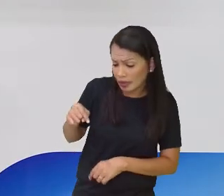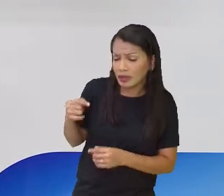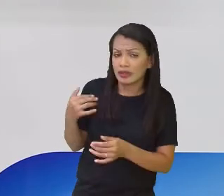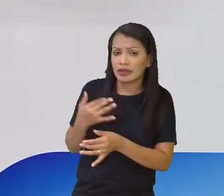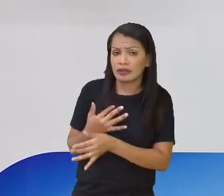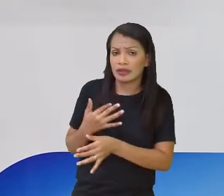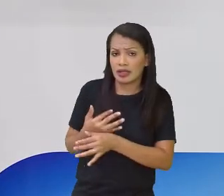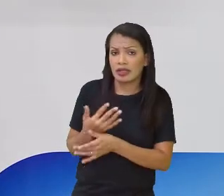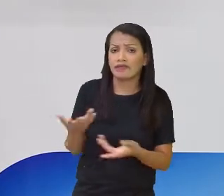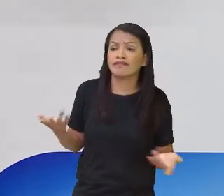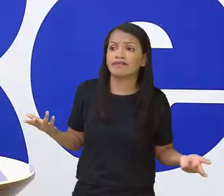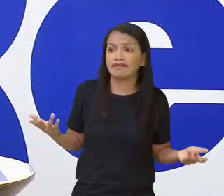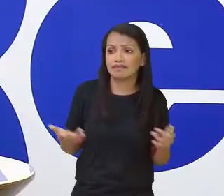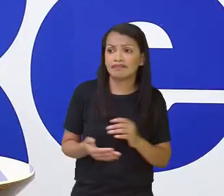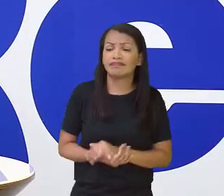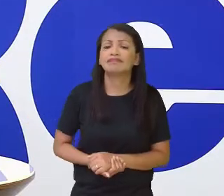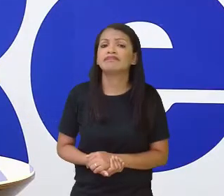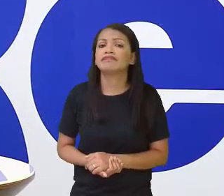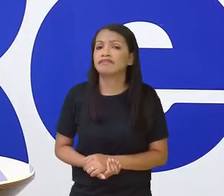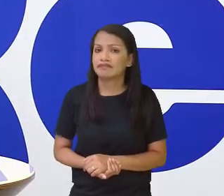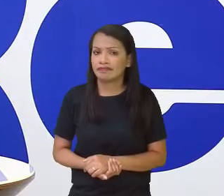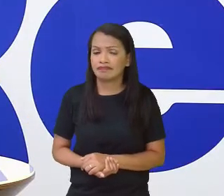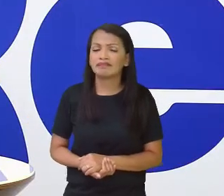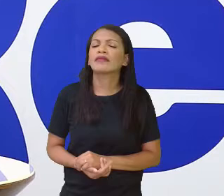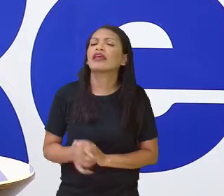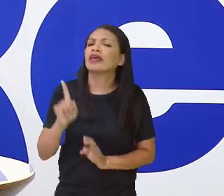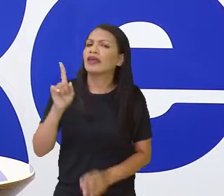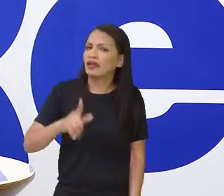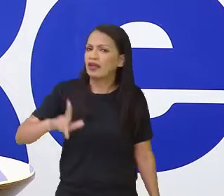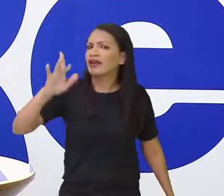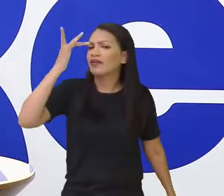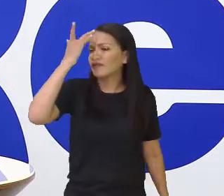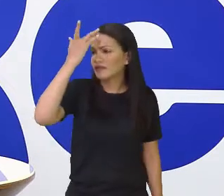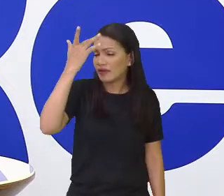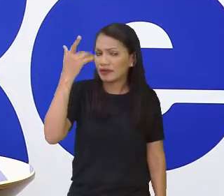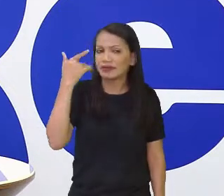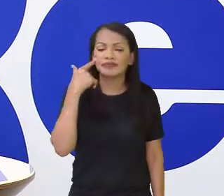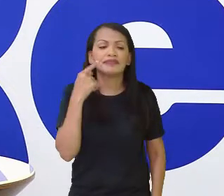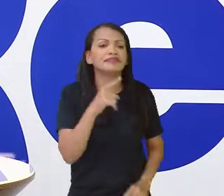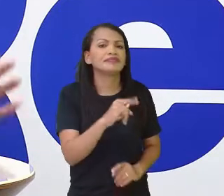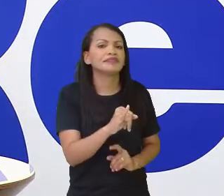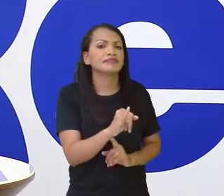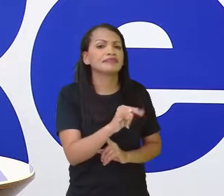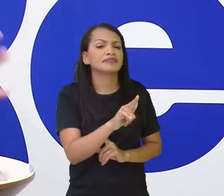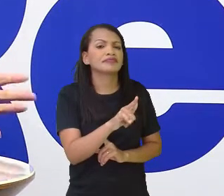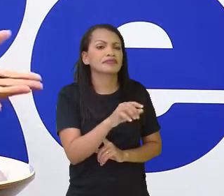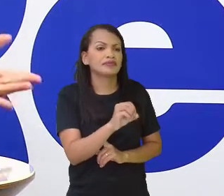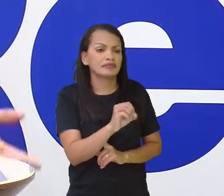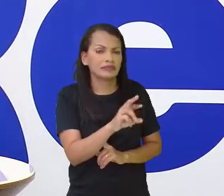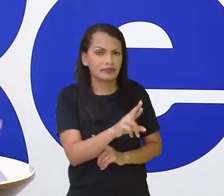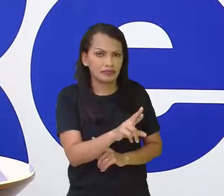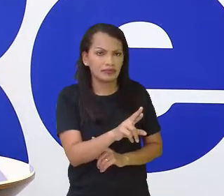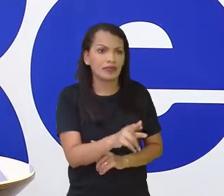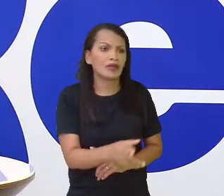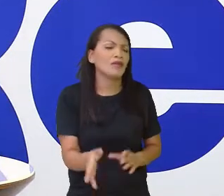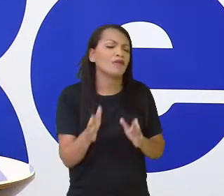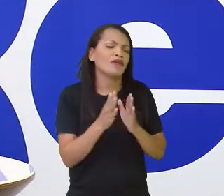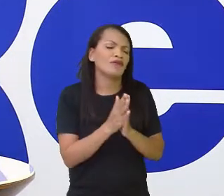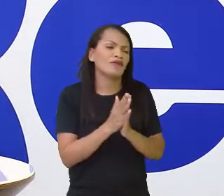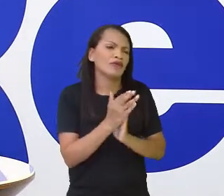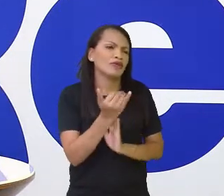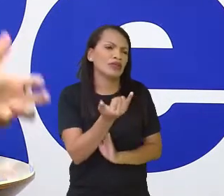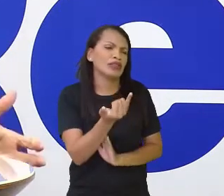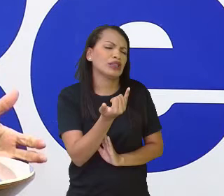cidade? E essa é fácil, né? Eu sei aqui, ó, que o Igor... Professora, fala meu nome,